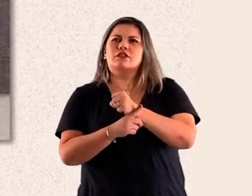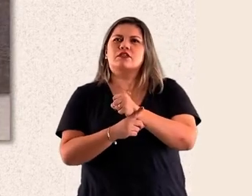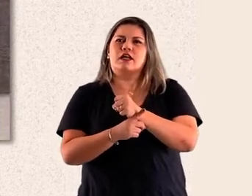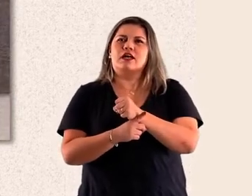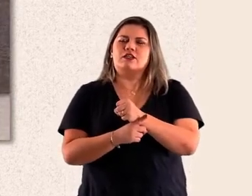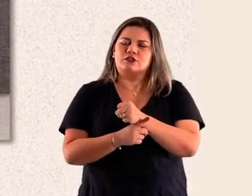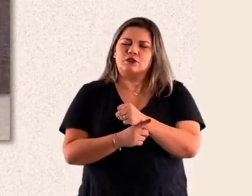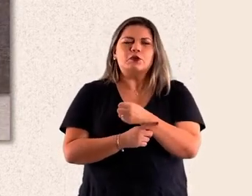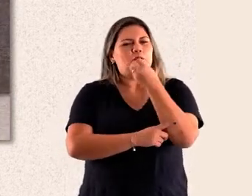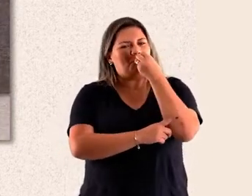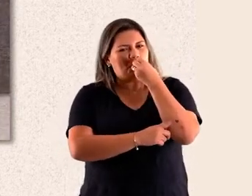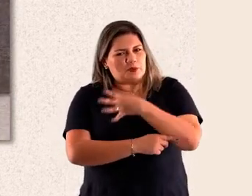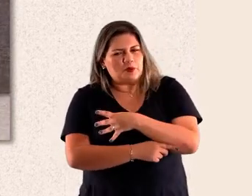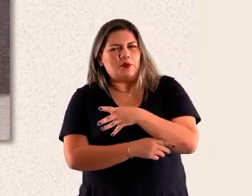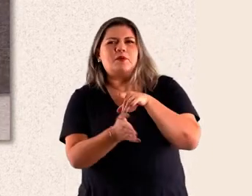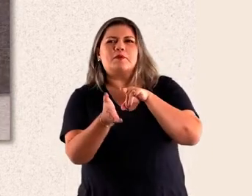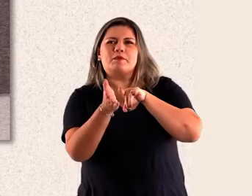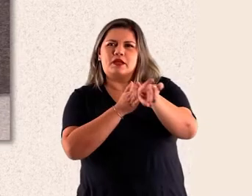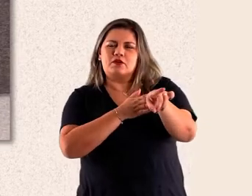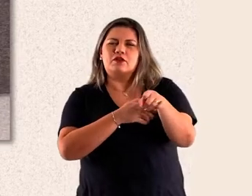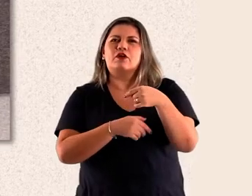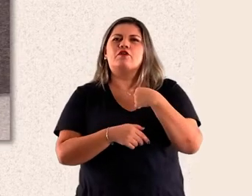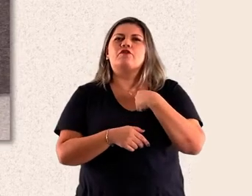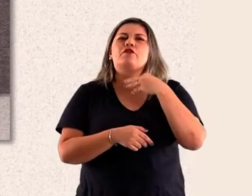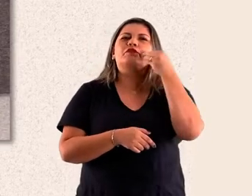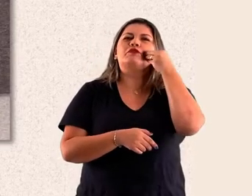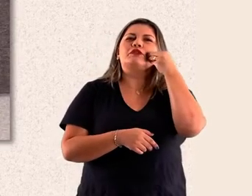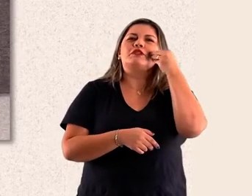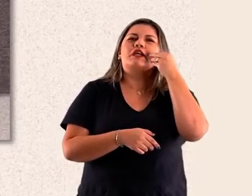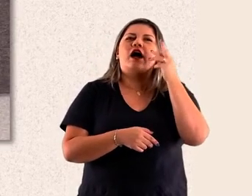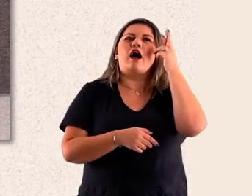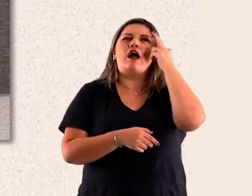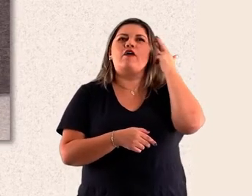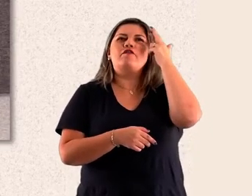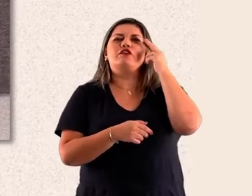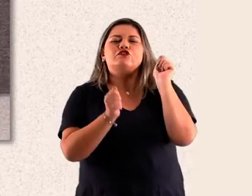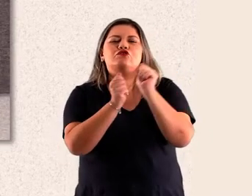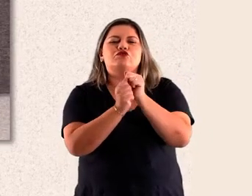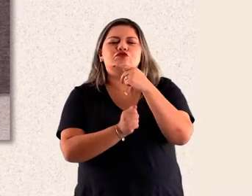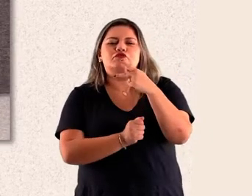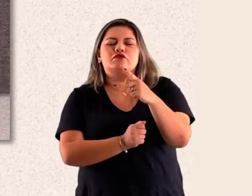deve vou aqui tentar refletir né junto contigo